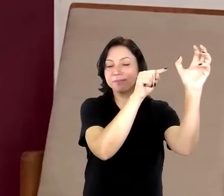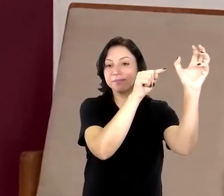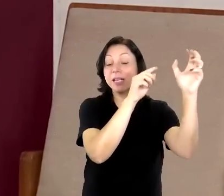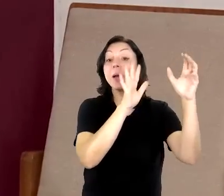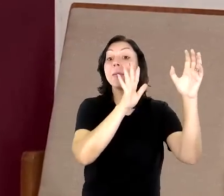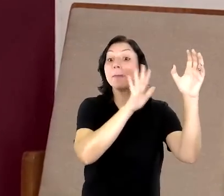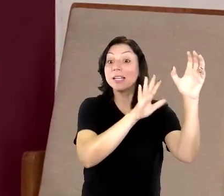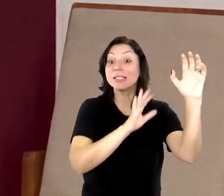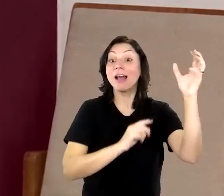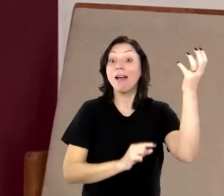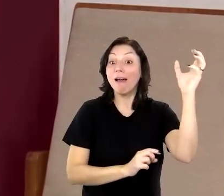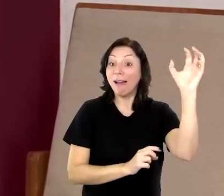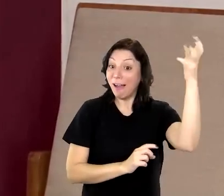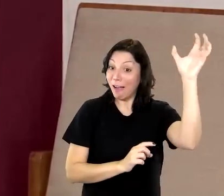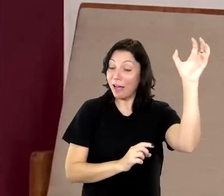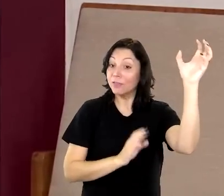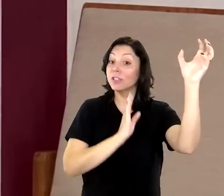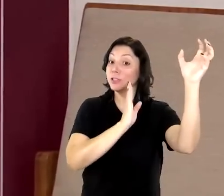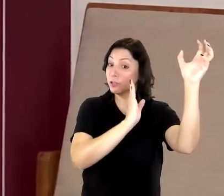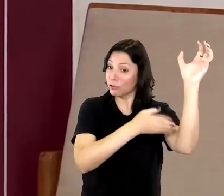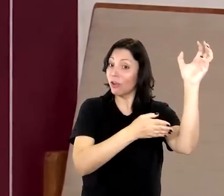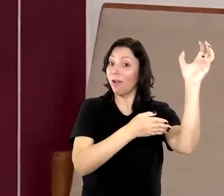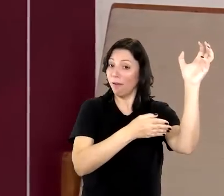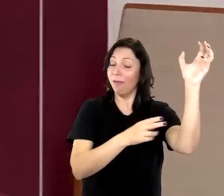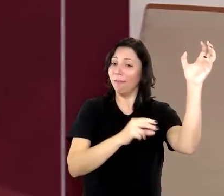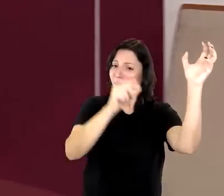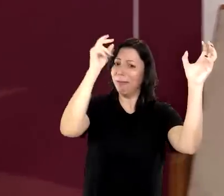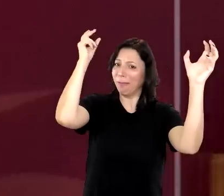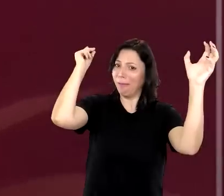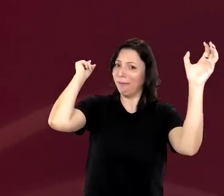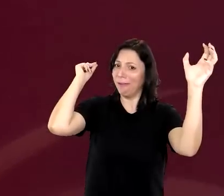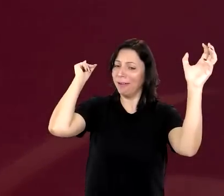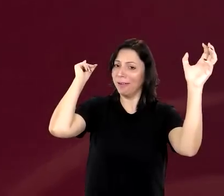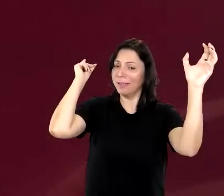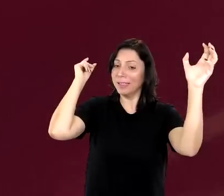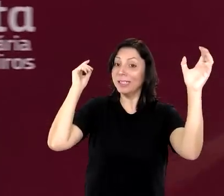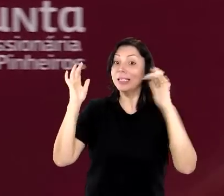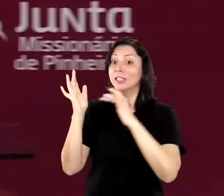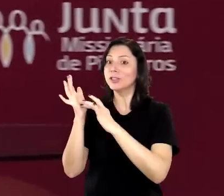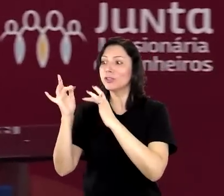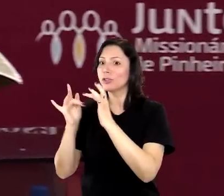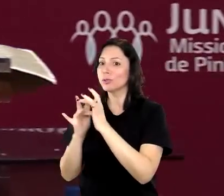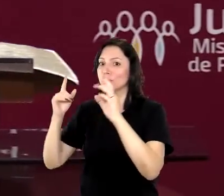sicômoro. E aquele sicômoro, quando Jesus fosse entrar ali